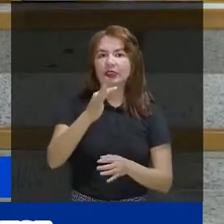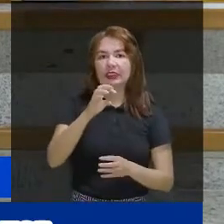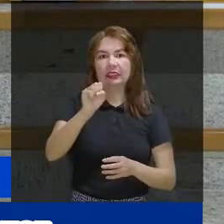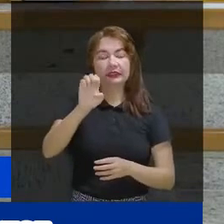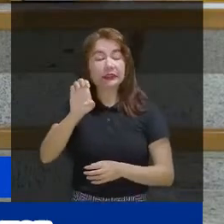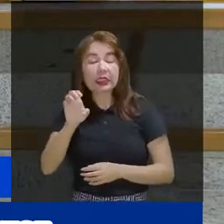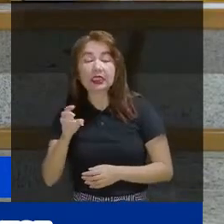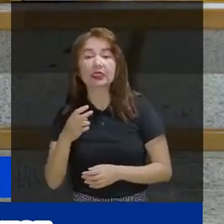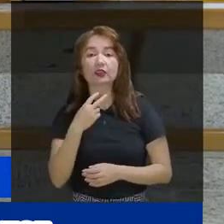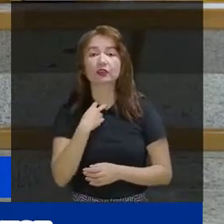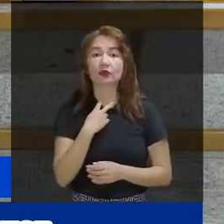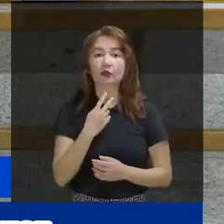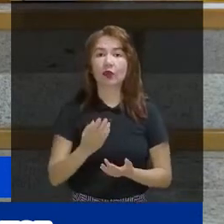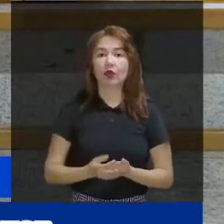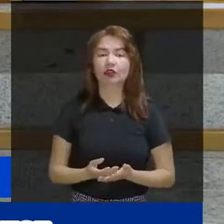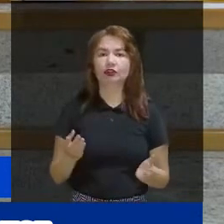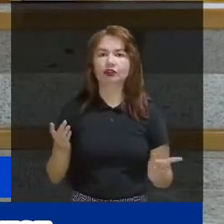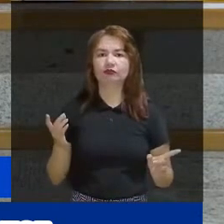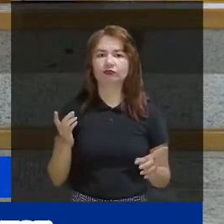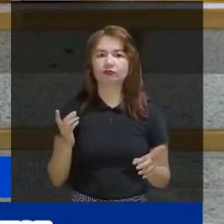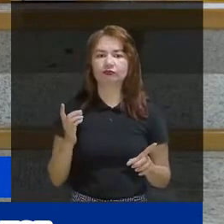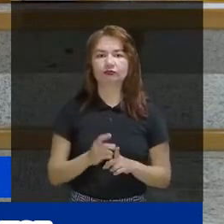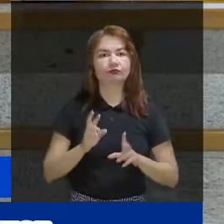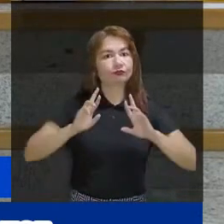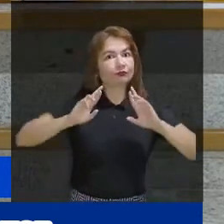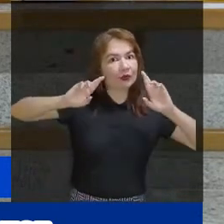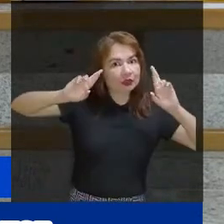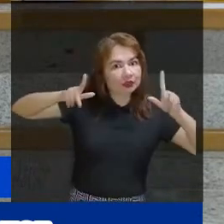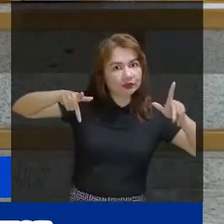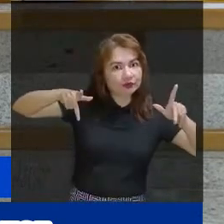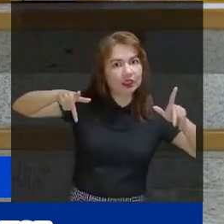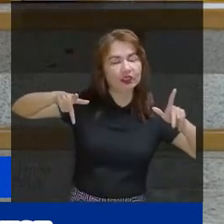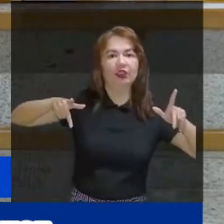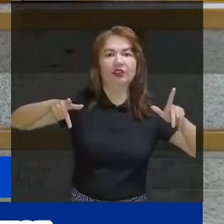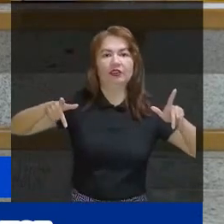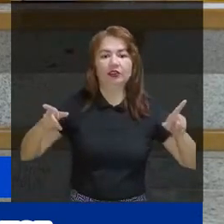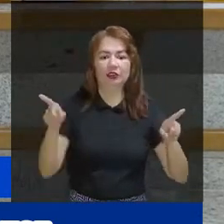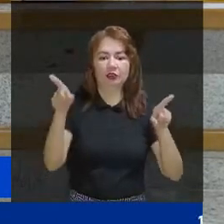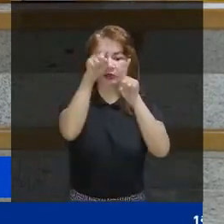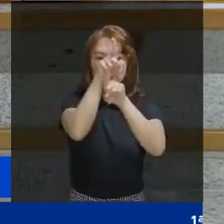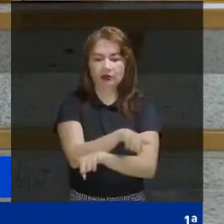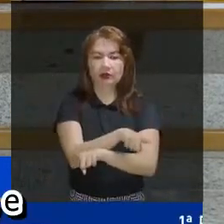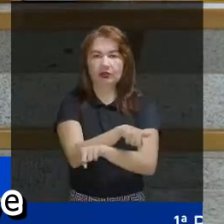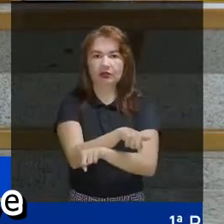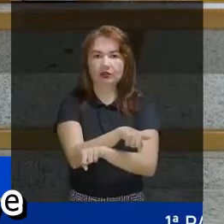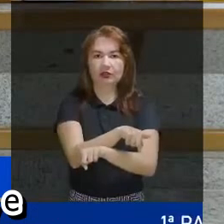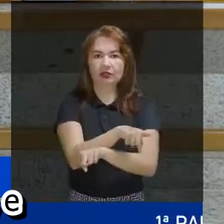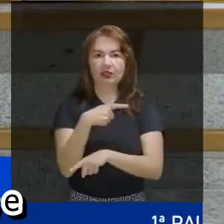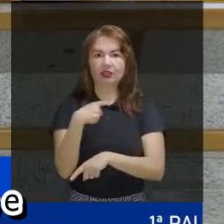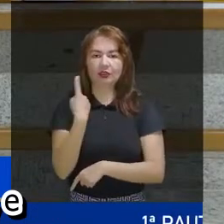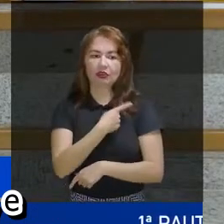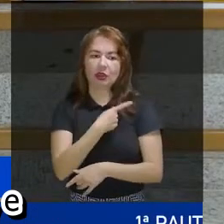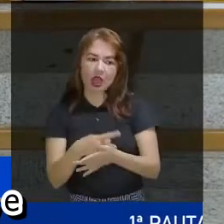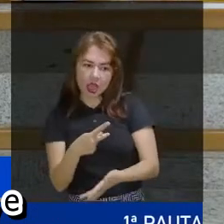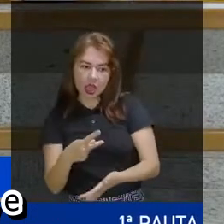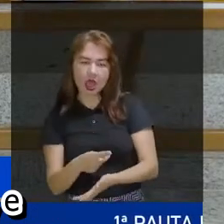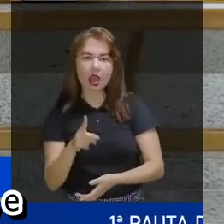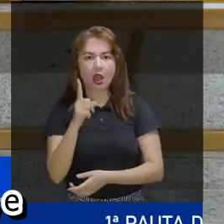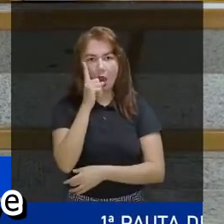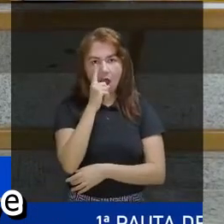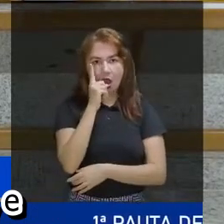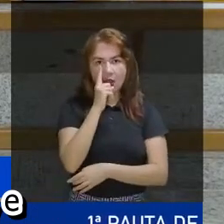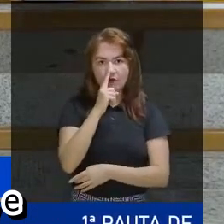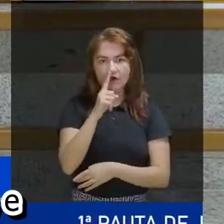haver é um desencontro entre a nossa jurisprudência e a do TSE. Se erramos ou falhamos